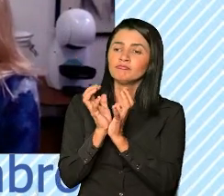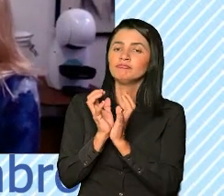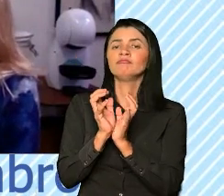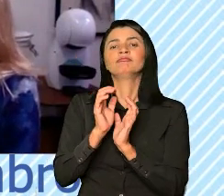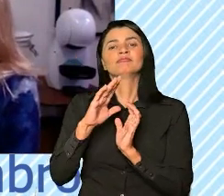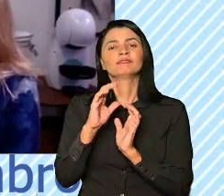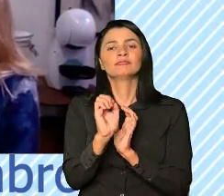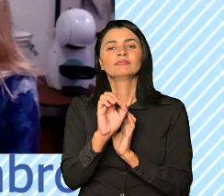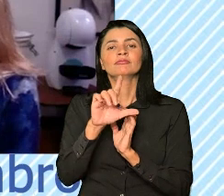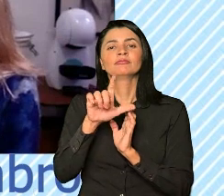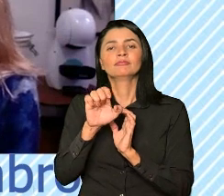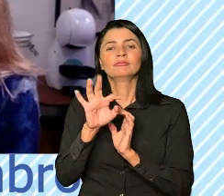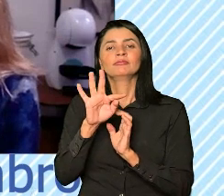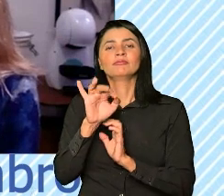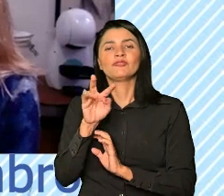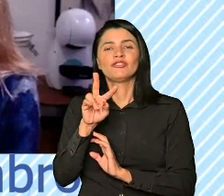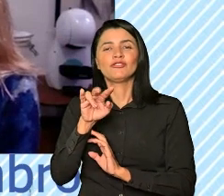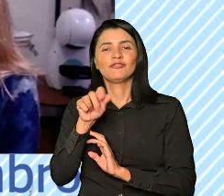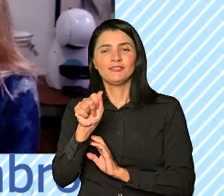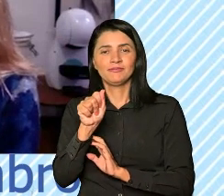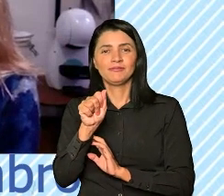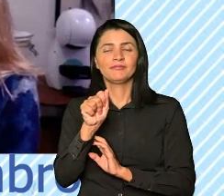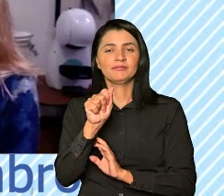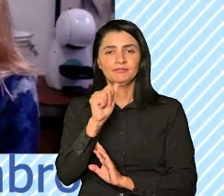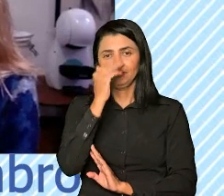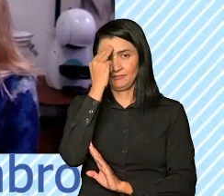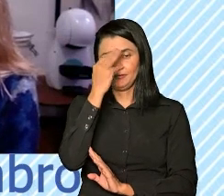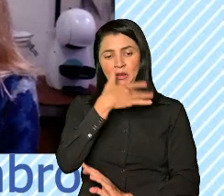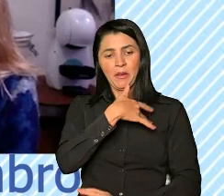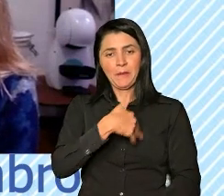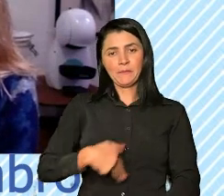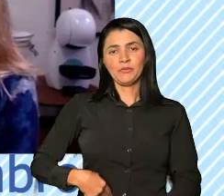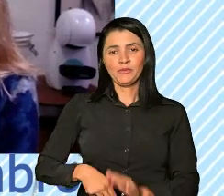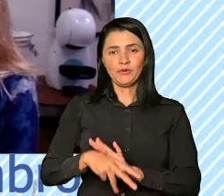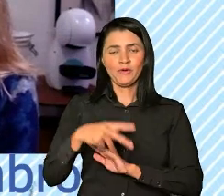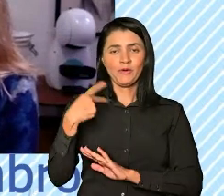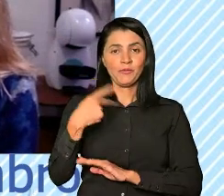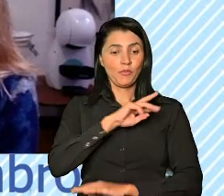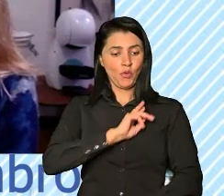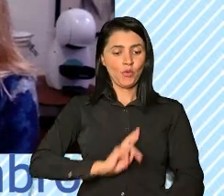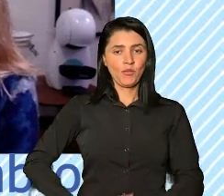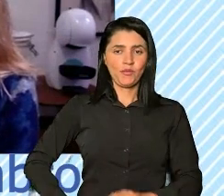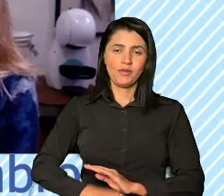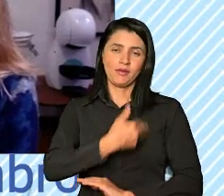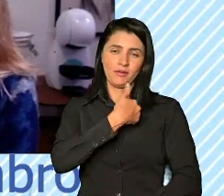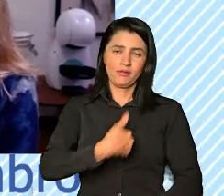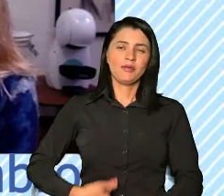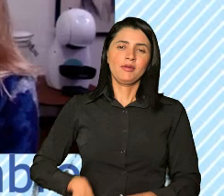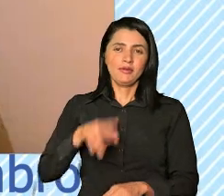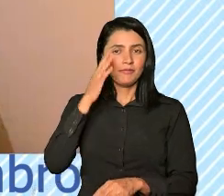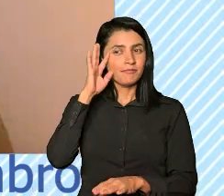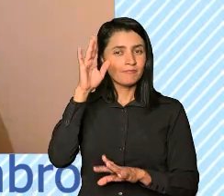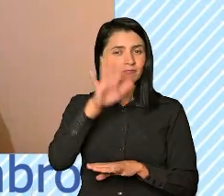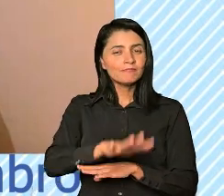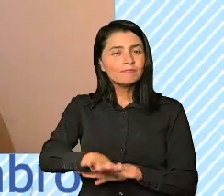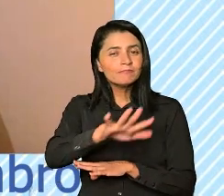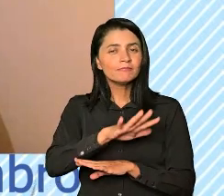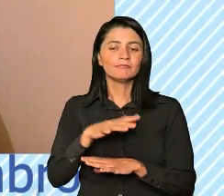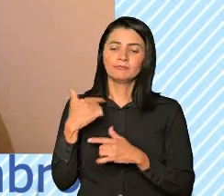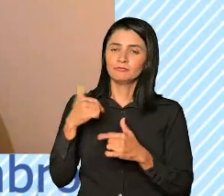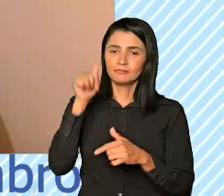coletiva, a memória pública, né? Com esse imaginário da mulher nesses espaços. Ontem a gente